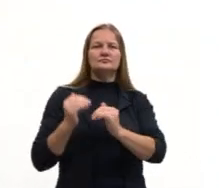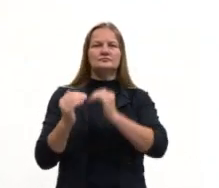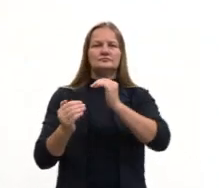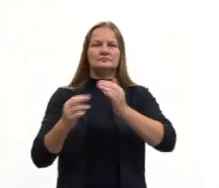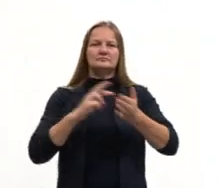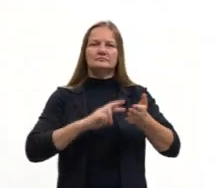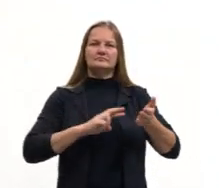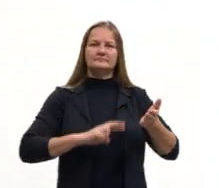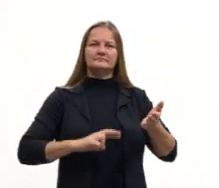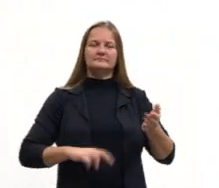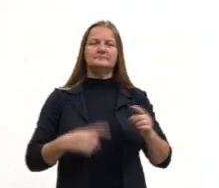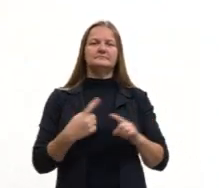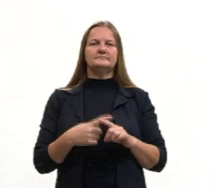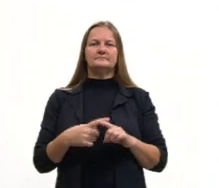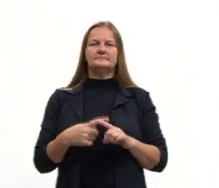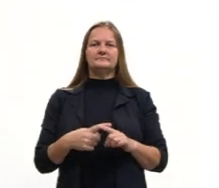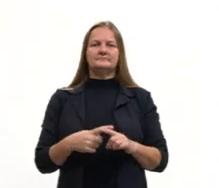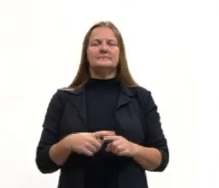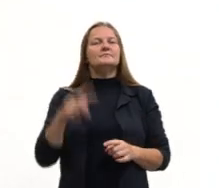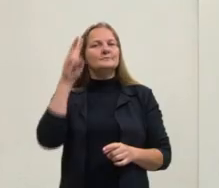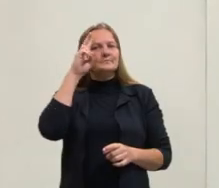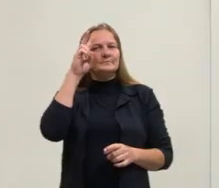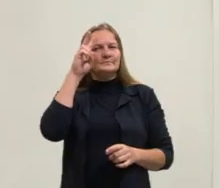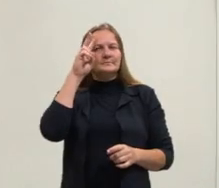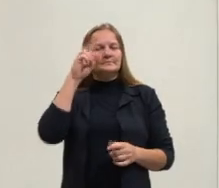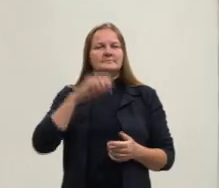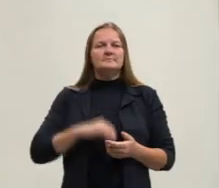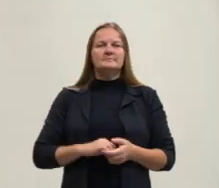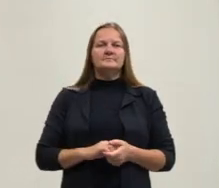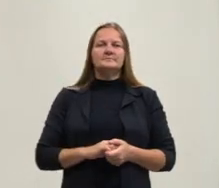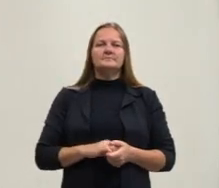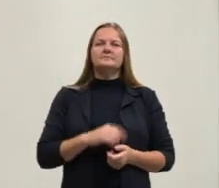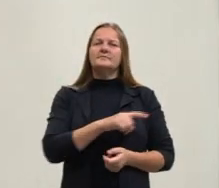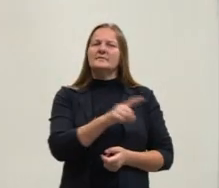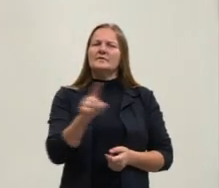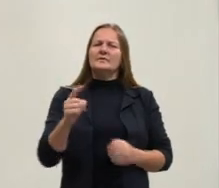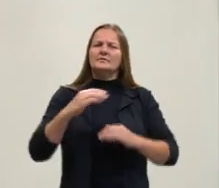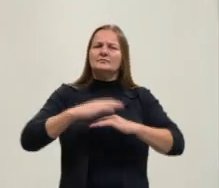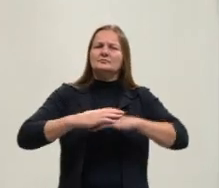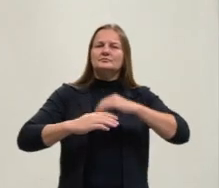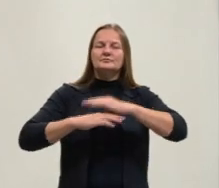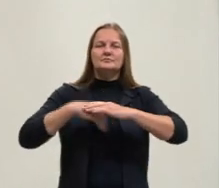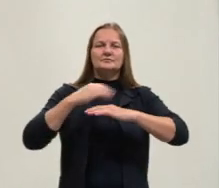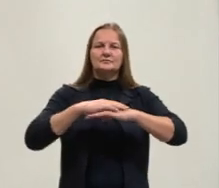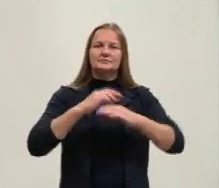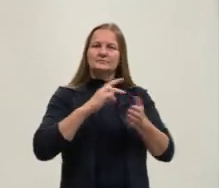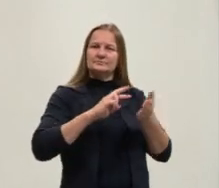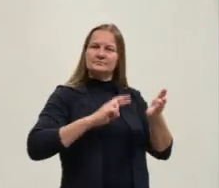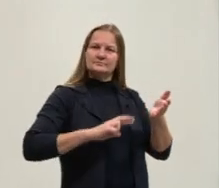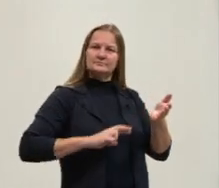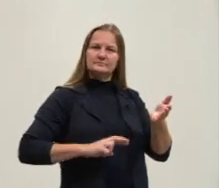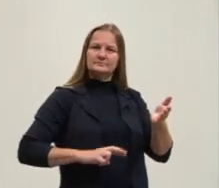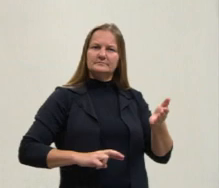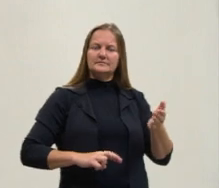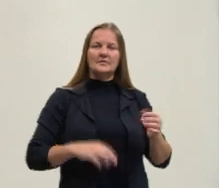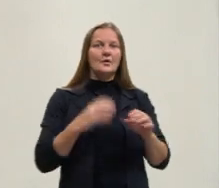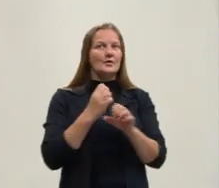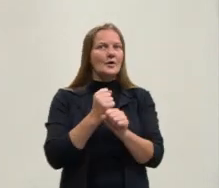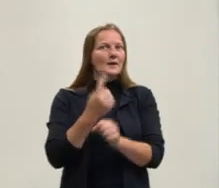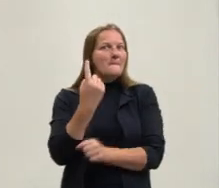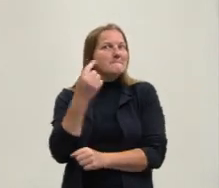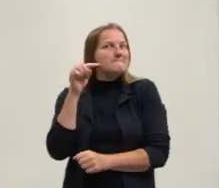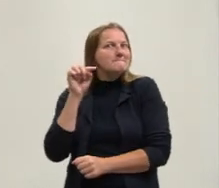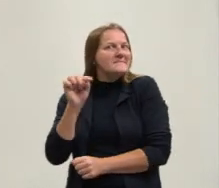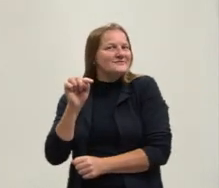redação porque lembrando né que para gente construir uma boa redação e alcançar nota 1000